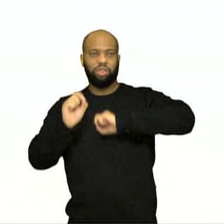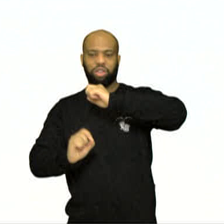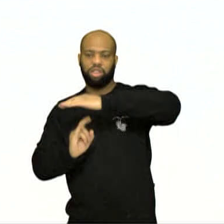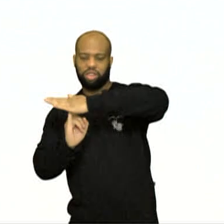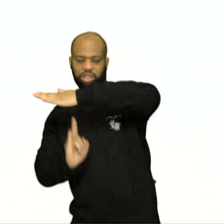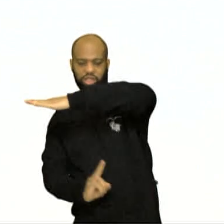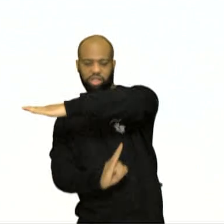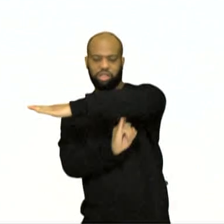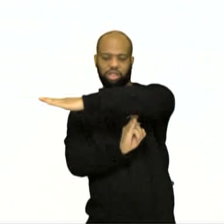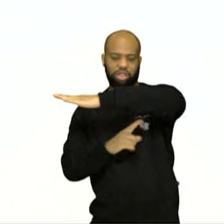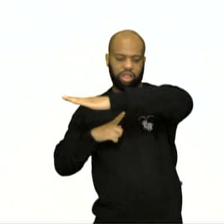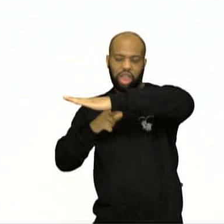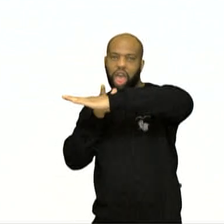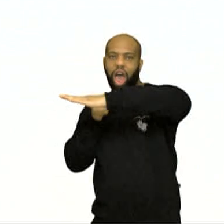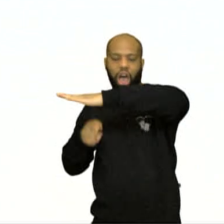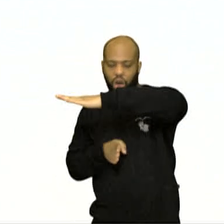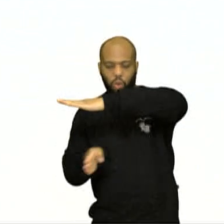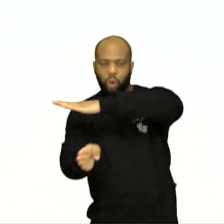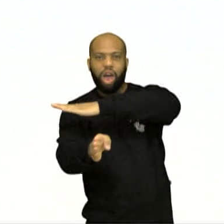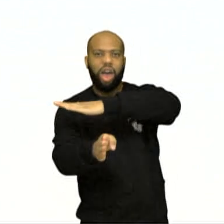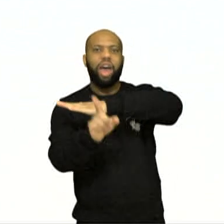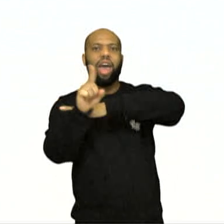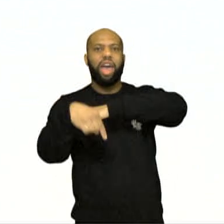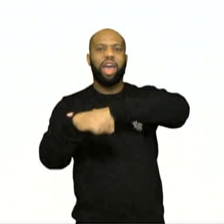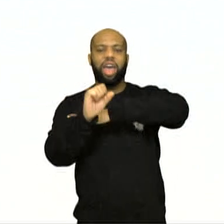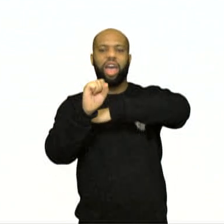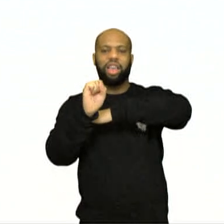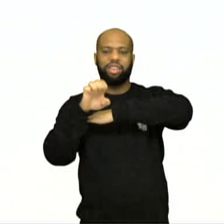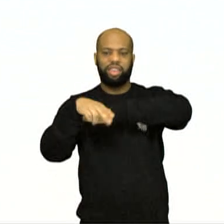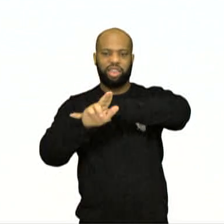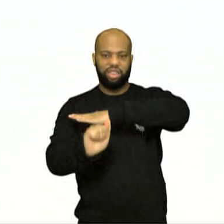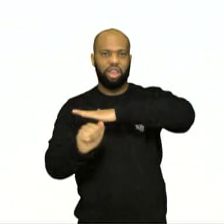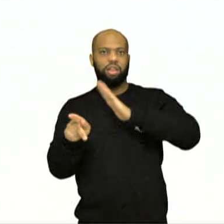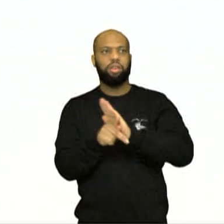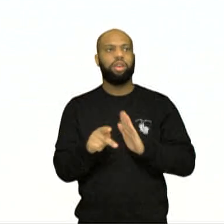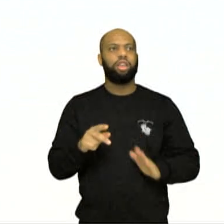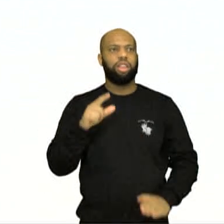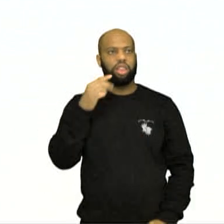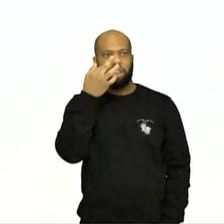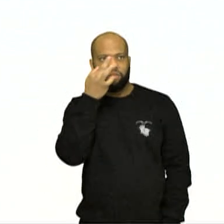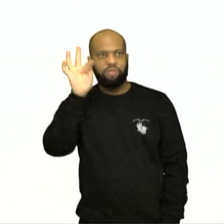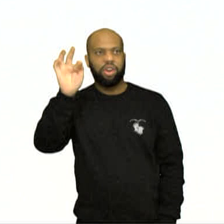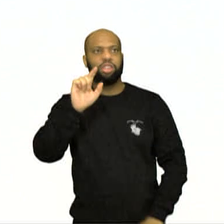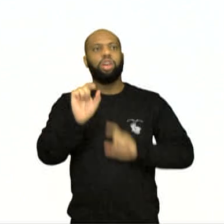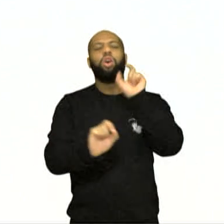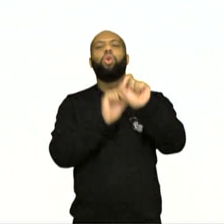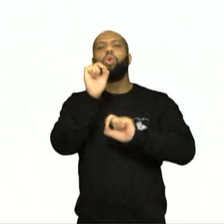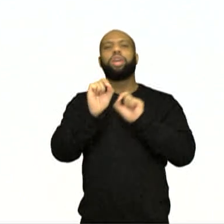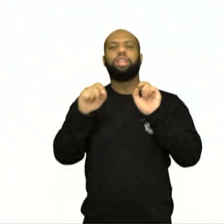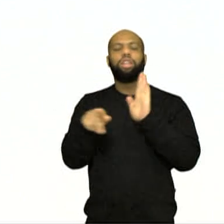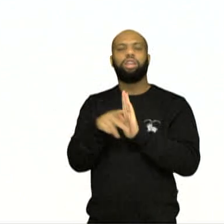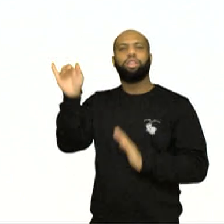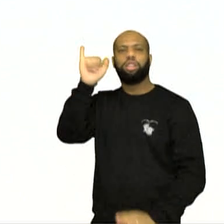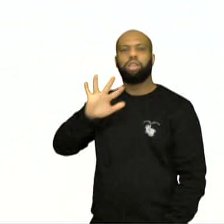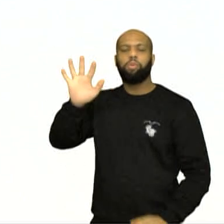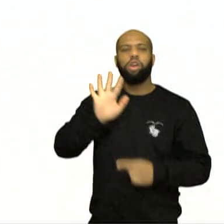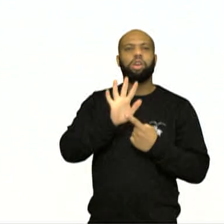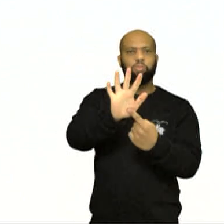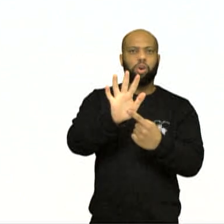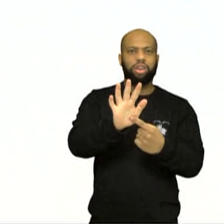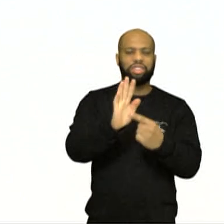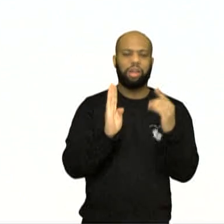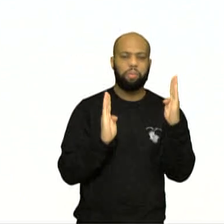batalha na França. E quando a gente olha esses elementos, né, quais elementos da imagem evidenciam que a Guerra dos 100 Anos foi uma